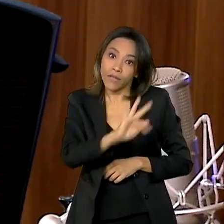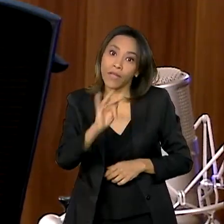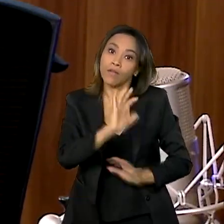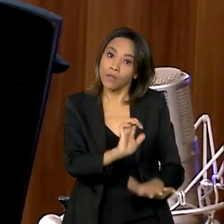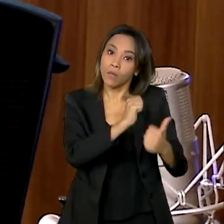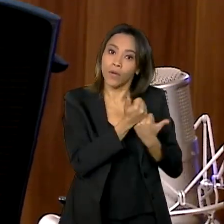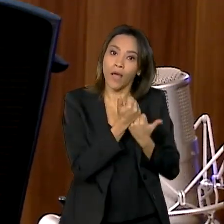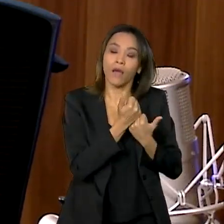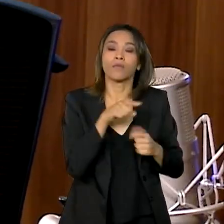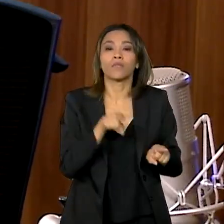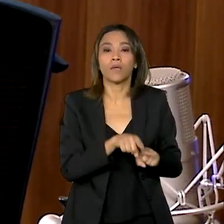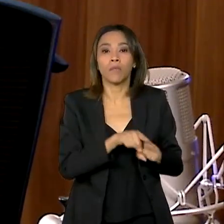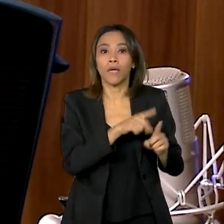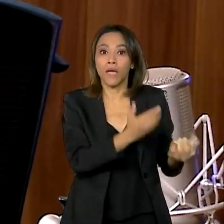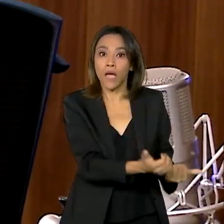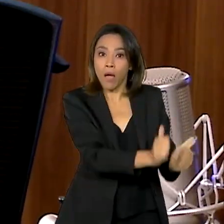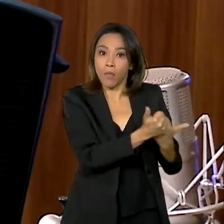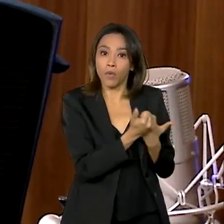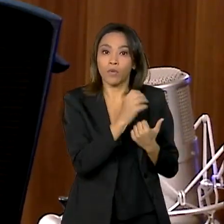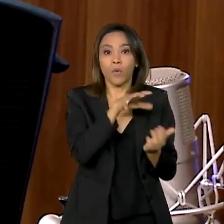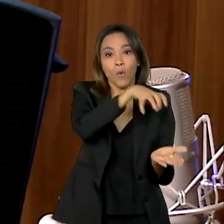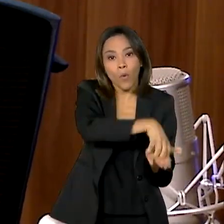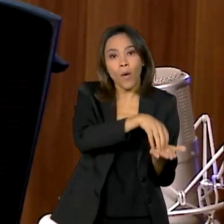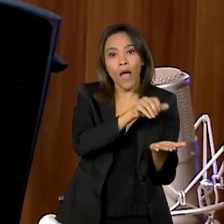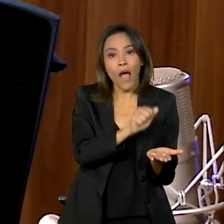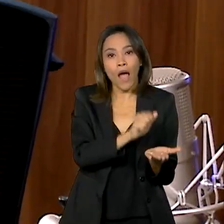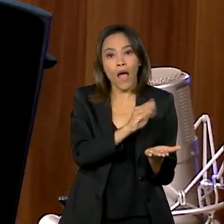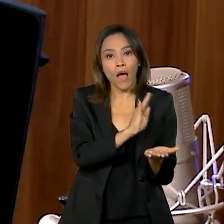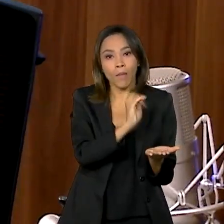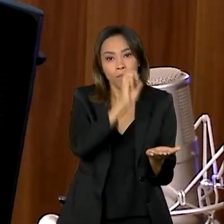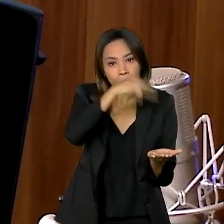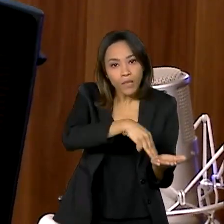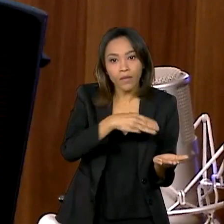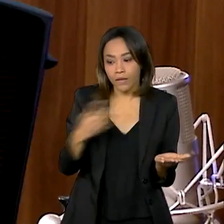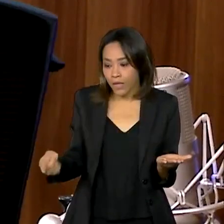foi feita em parceria entre a BIM e a Polícia Federal, que para a gente foi muito